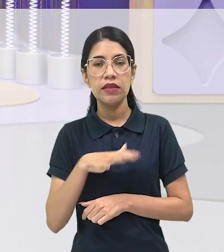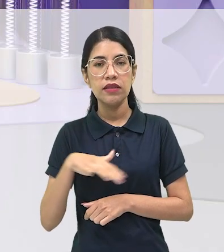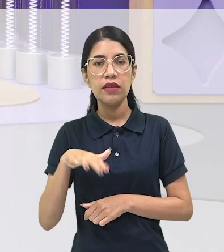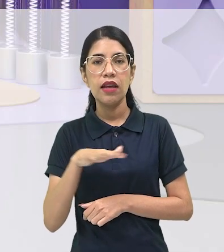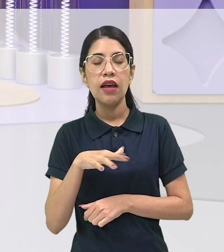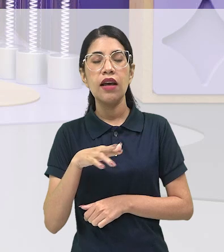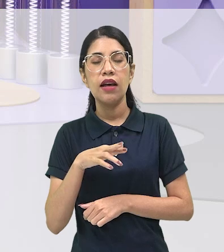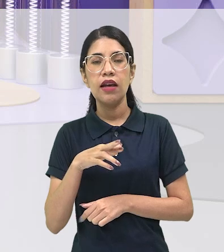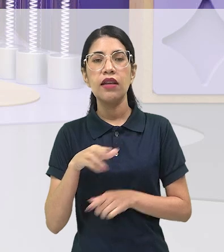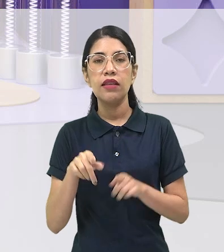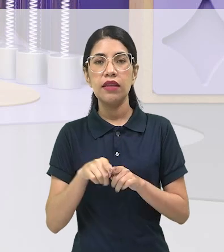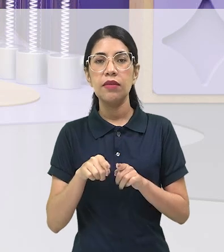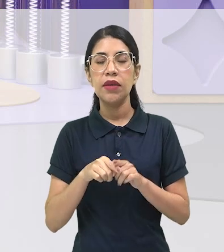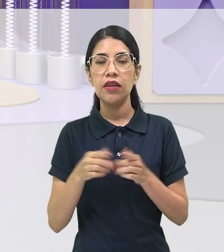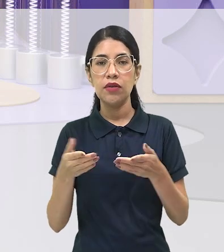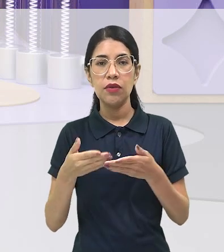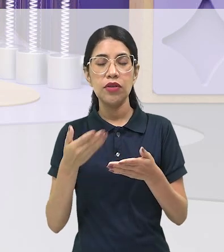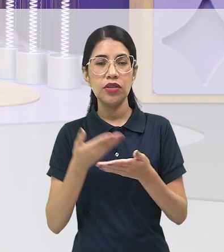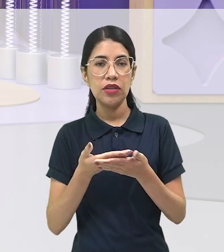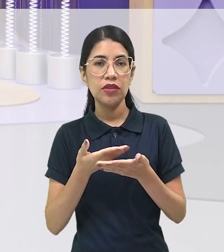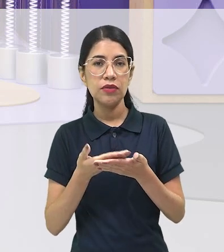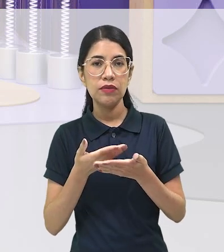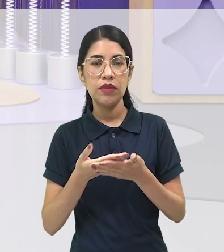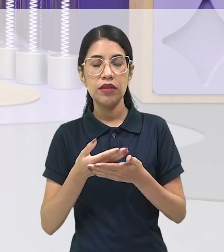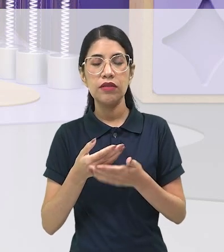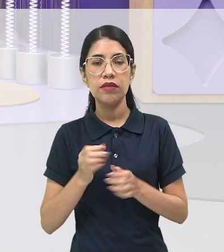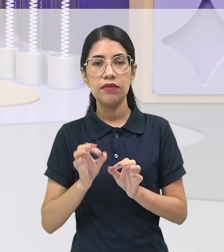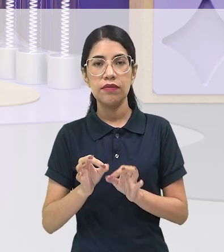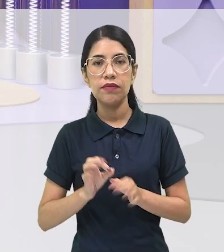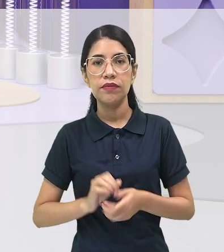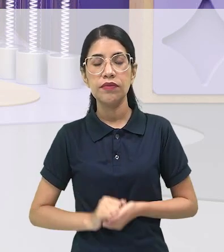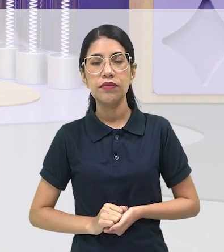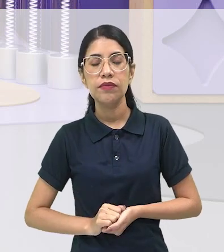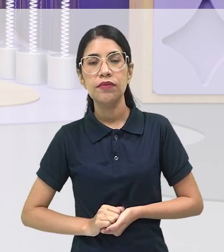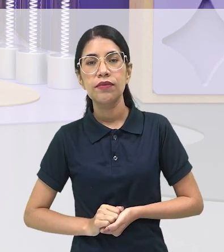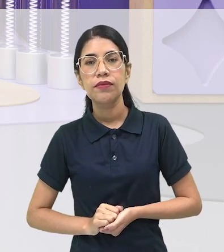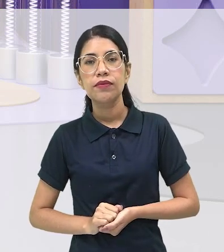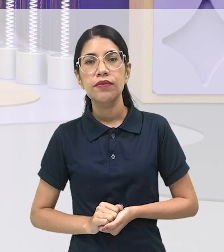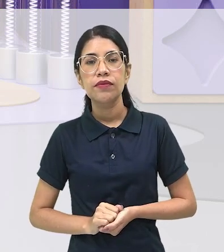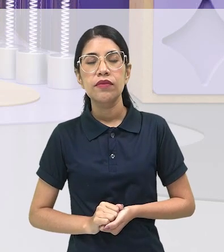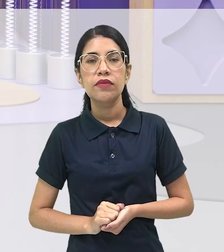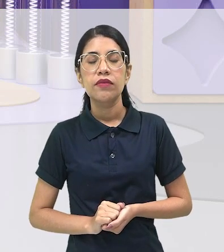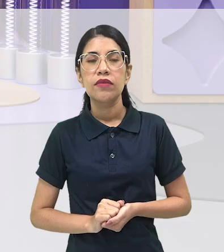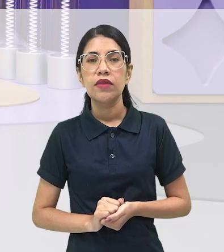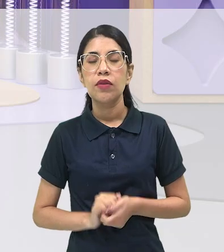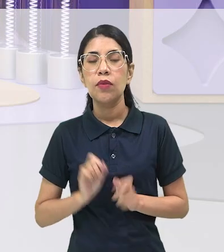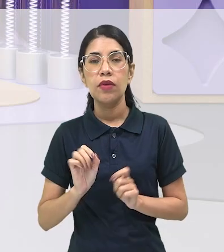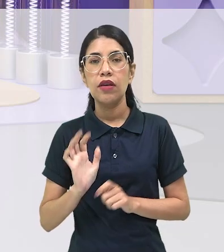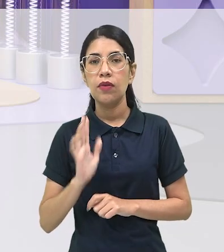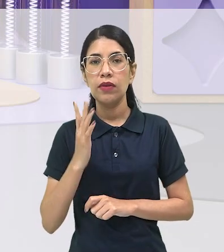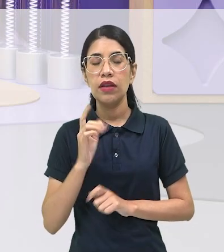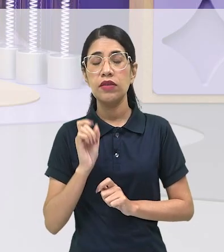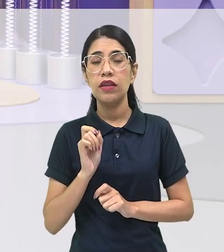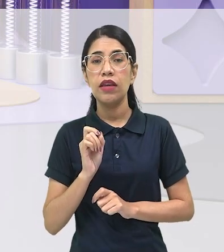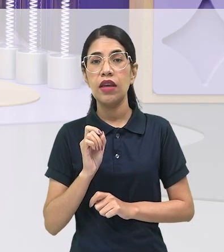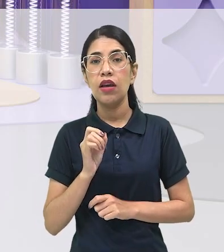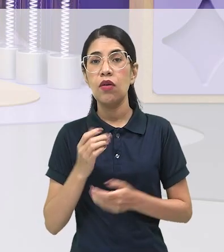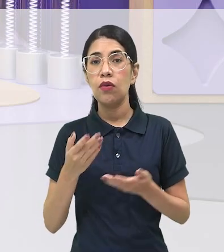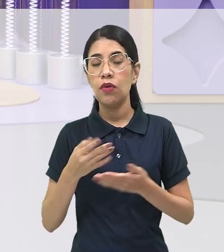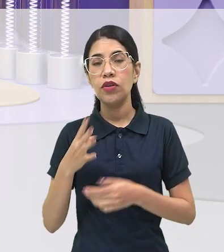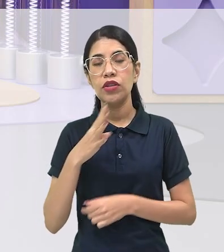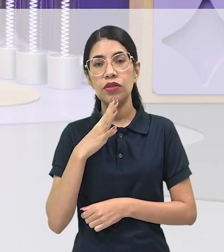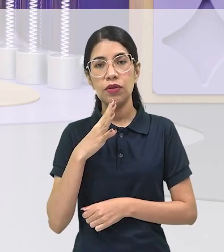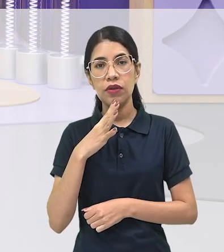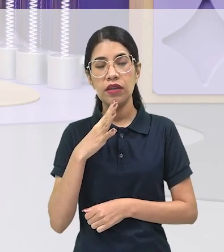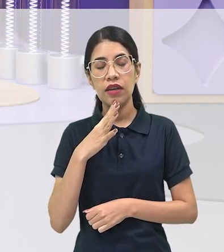pensamentos que nós estamos conhecendo nessas aulas. Né? O perigo daquilo que é conhecido